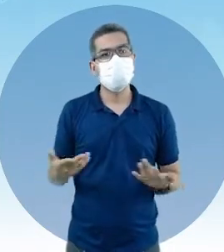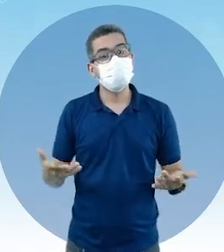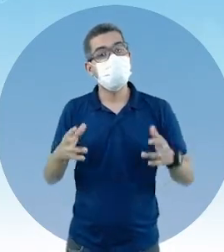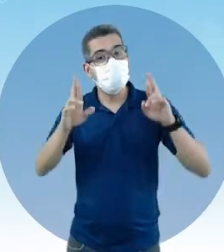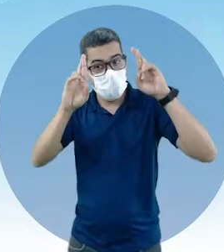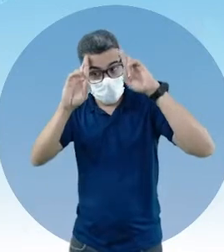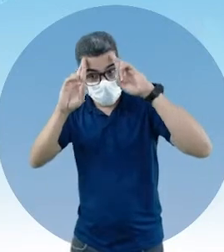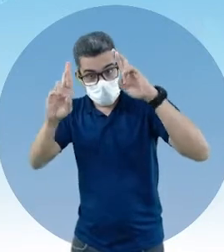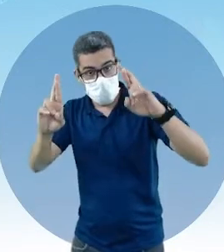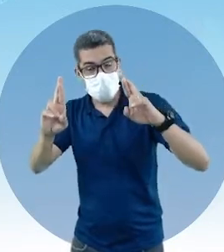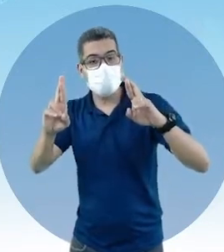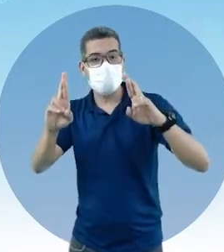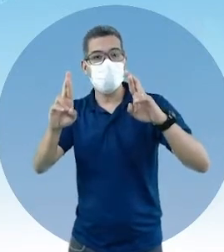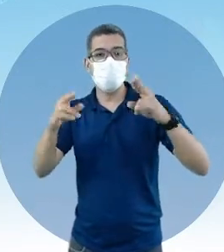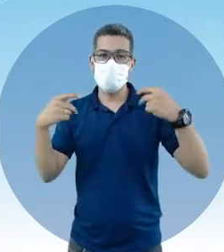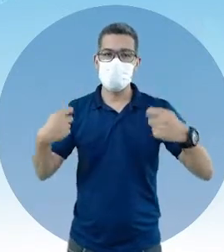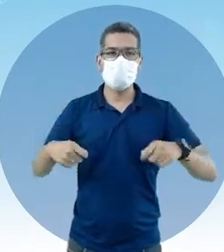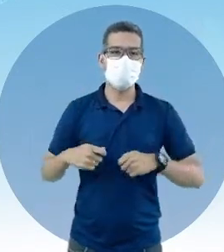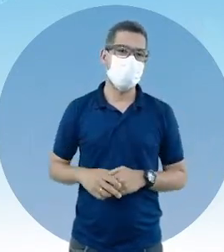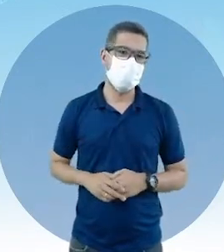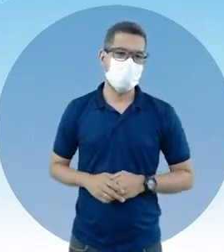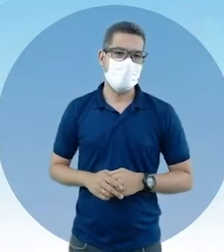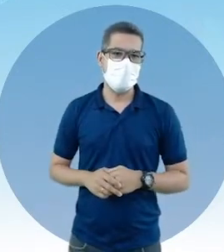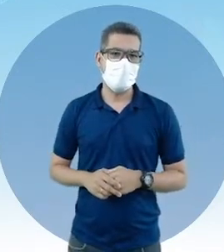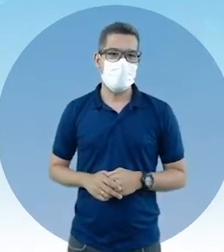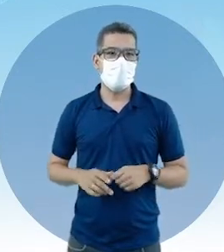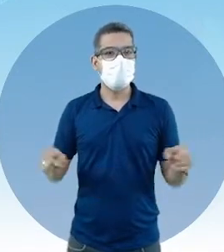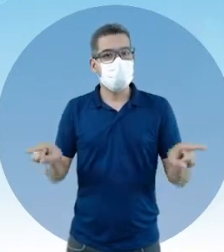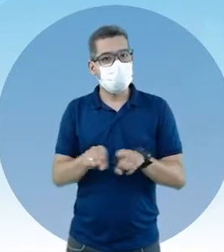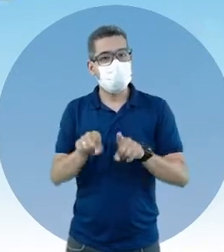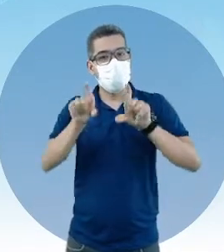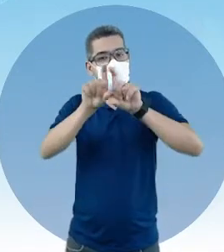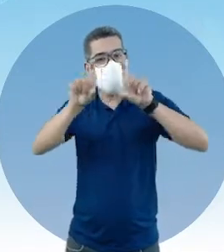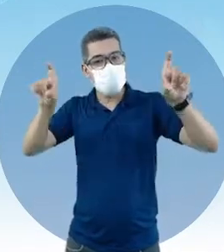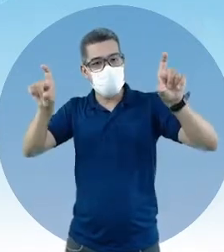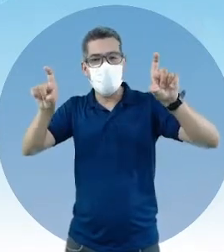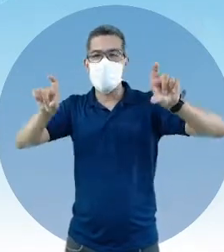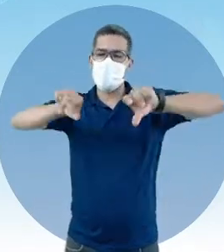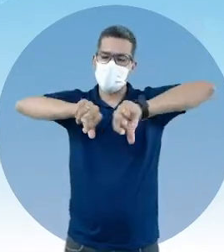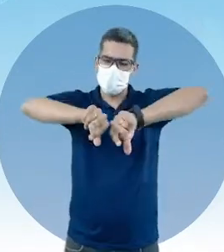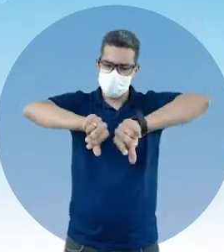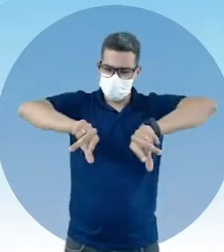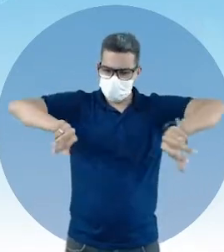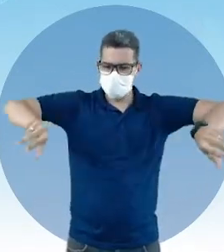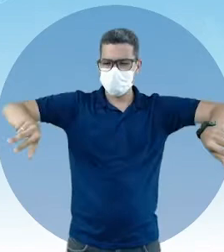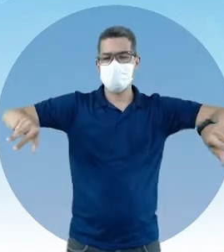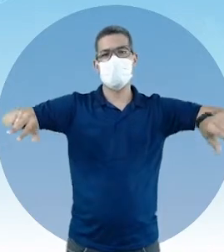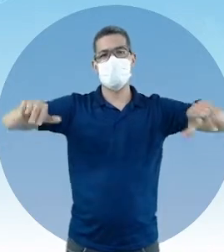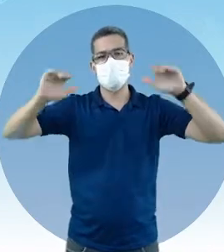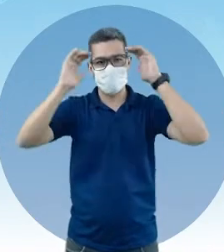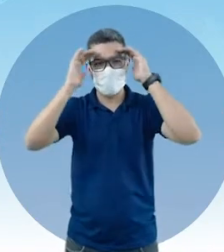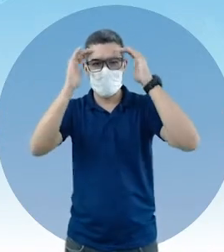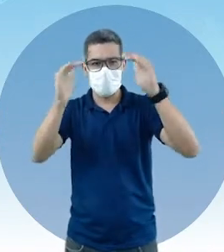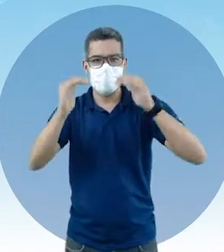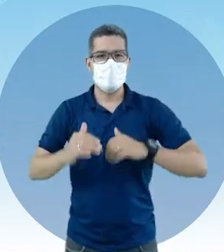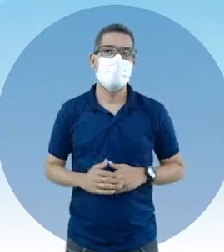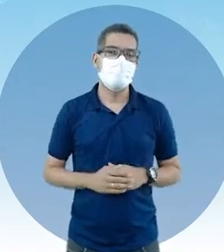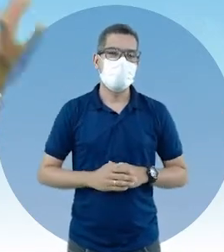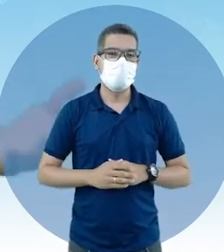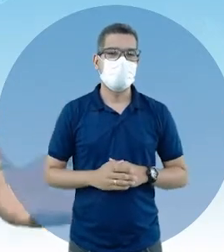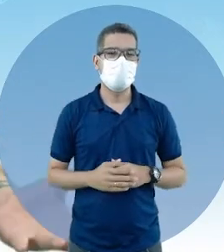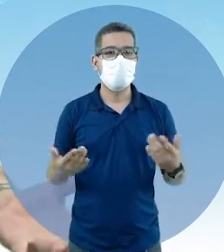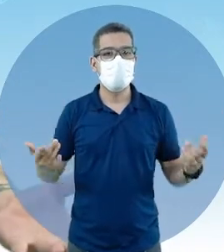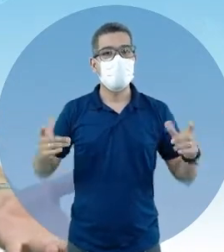à cidadania e, mais uma vez, a palavra pluralidade. Mas antes de nós mostrarmos aqui